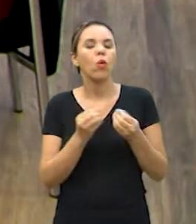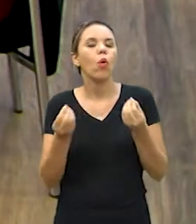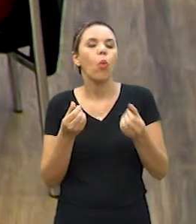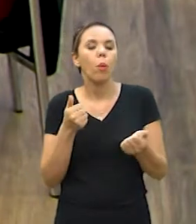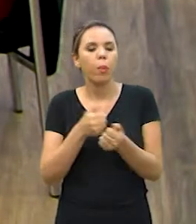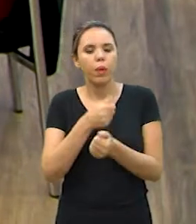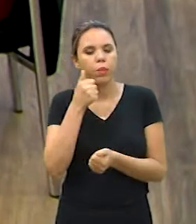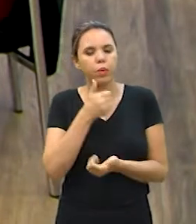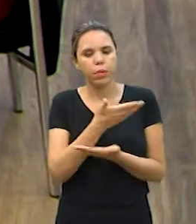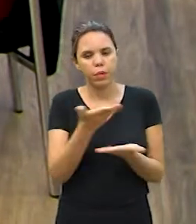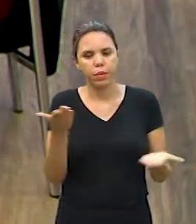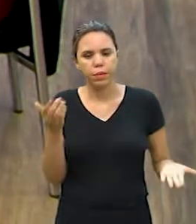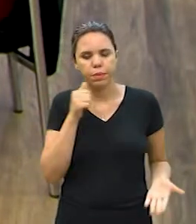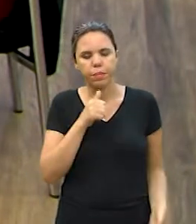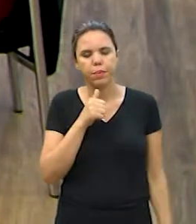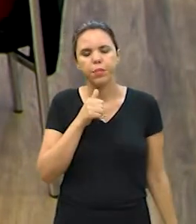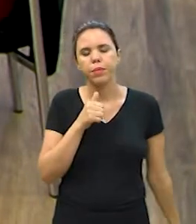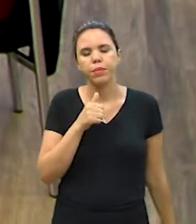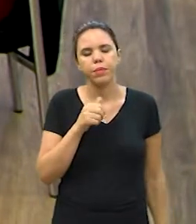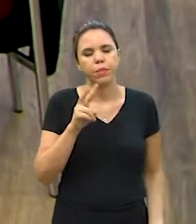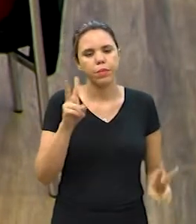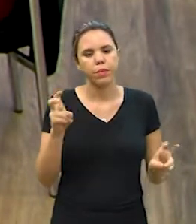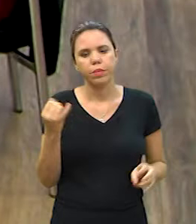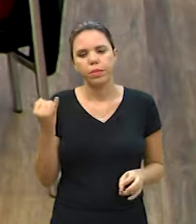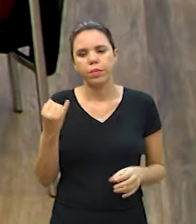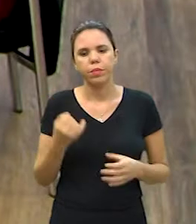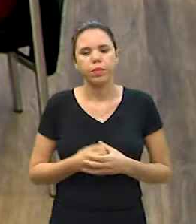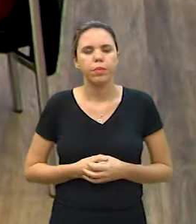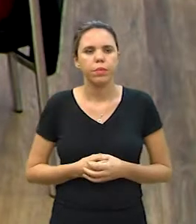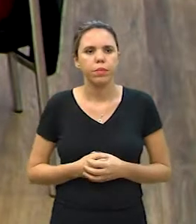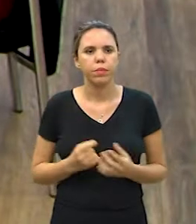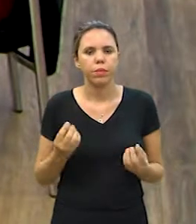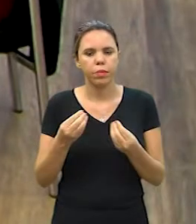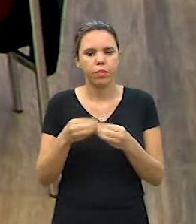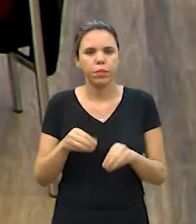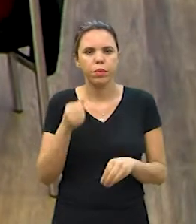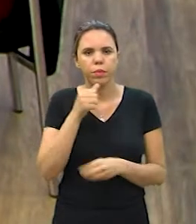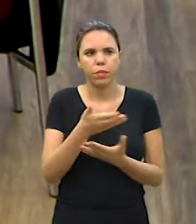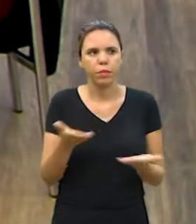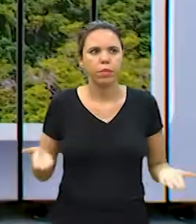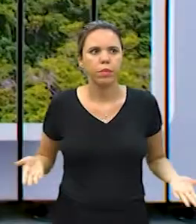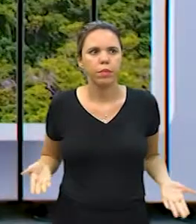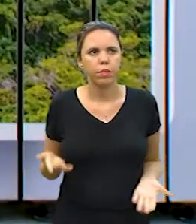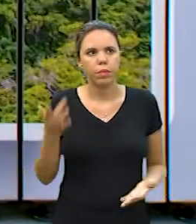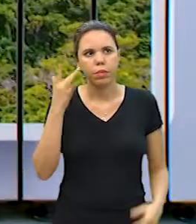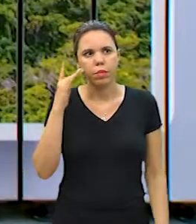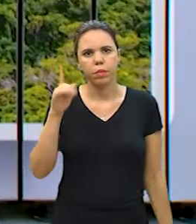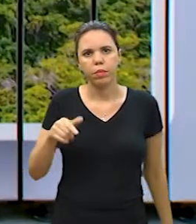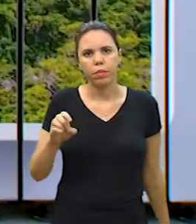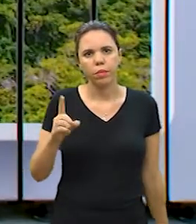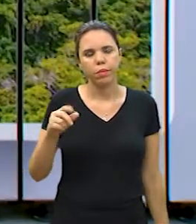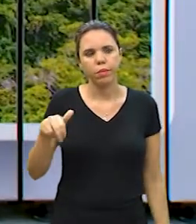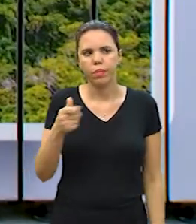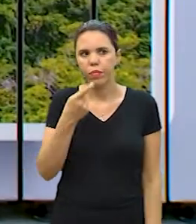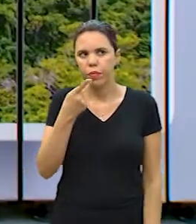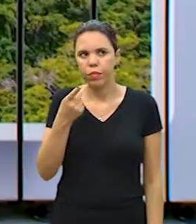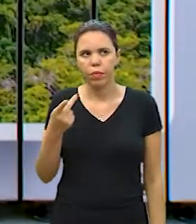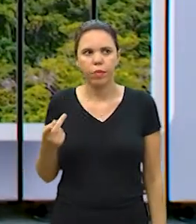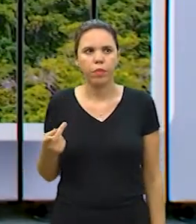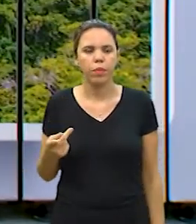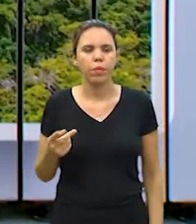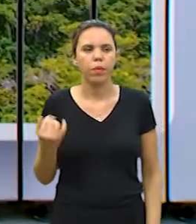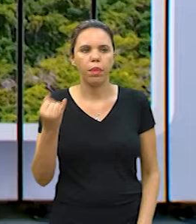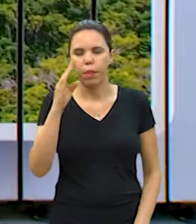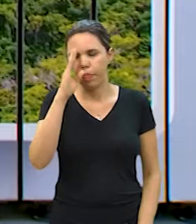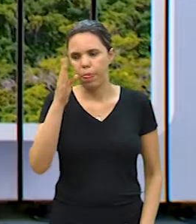que a gente aproxima esta mulher de um assunto que é tão importante, que atinge tantas mulheres? Eu acho que a Edna falou